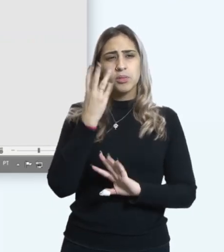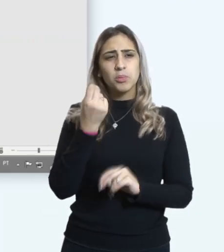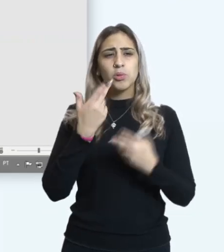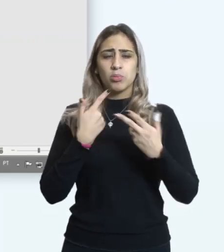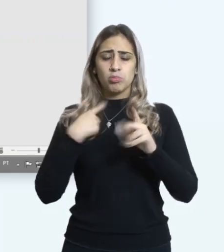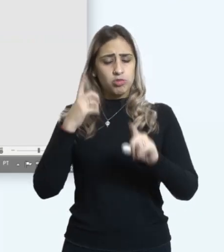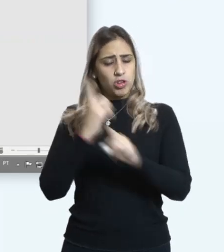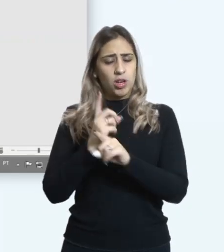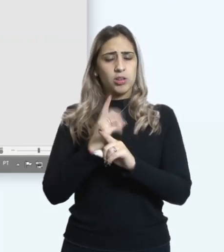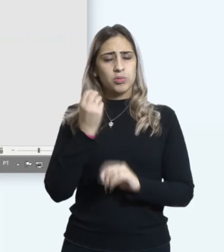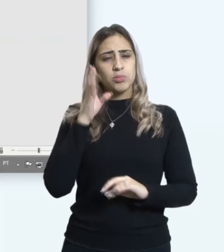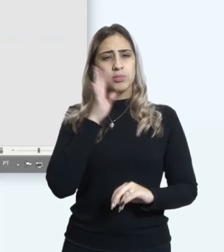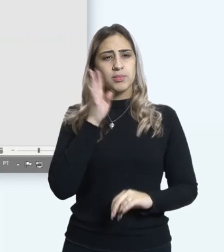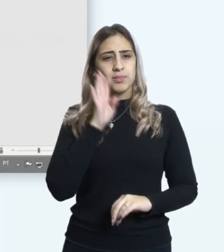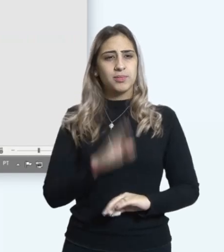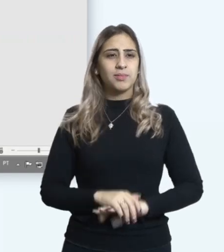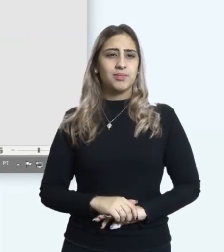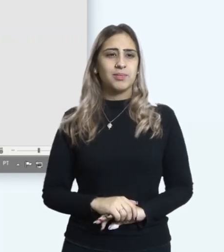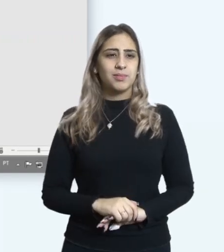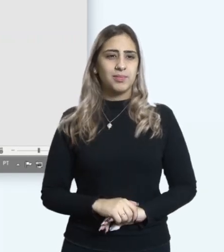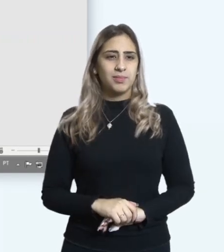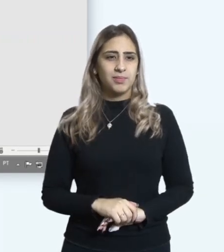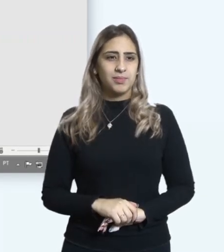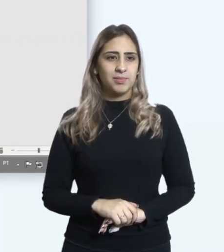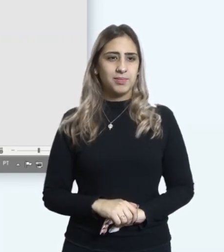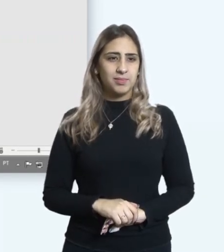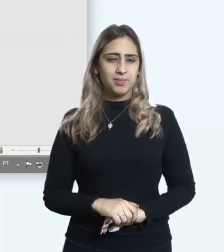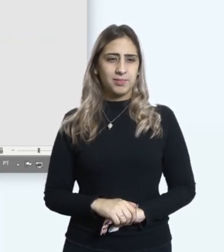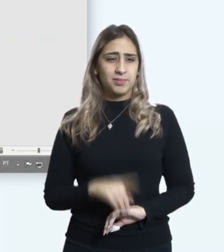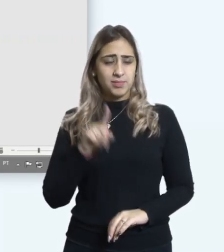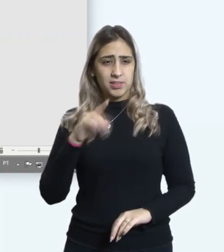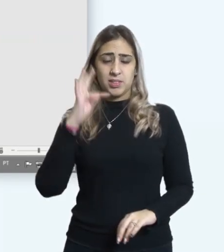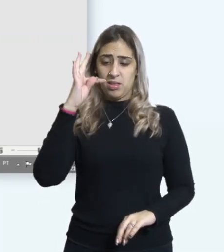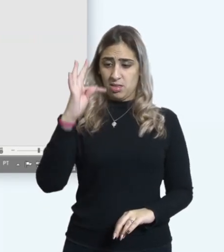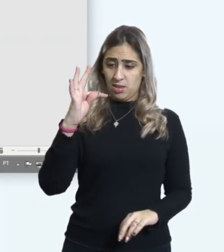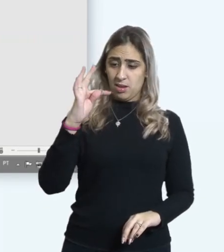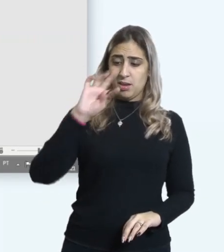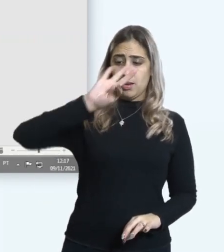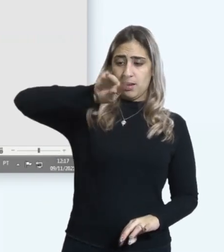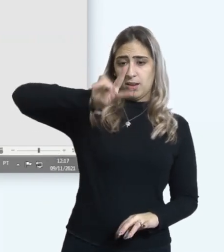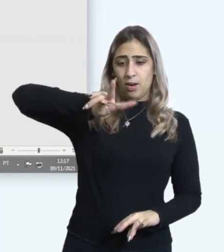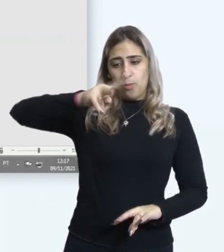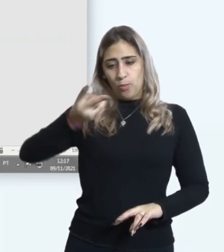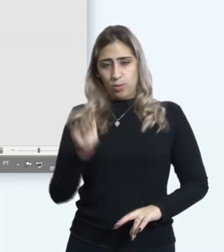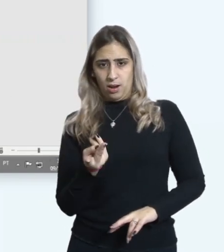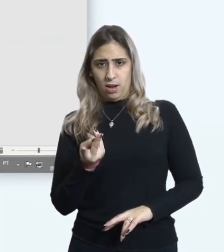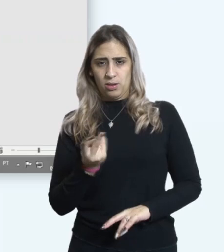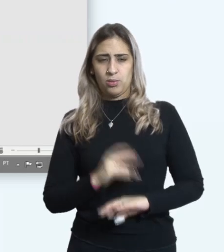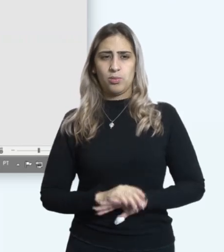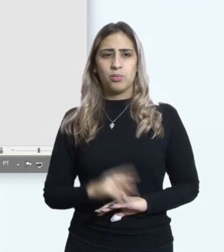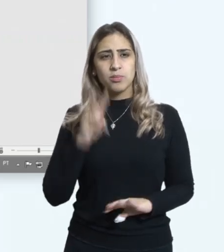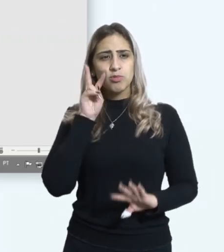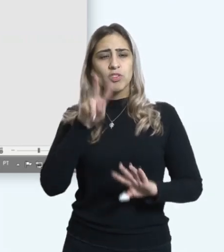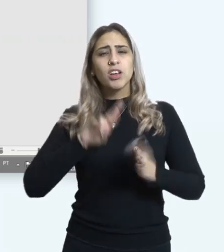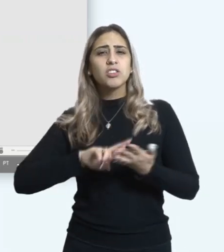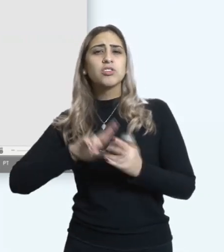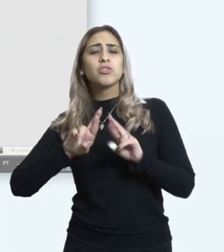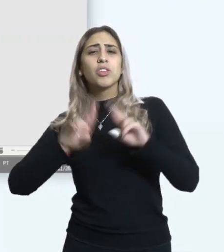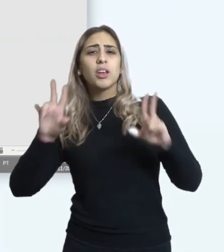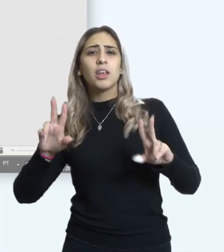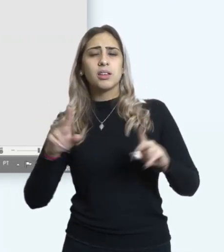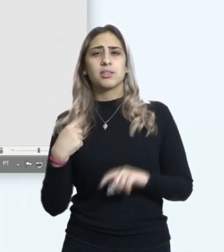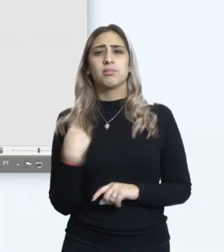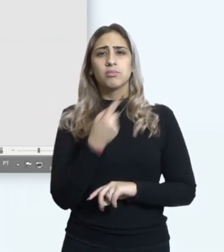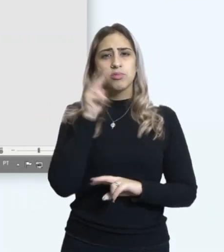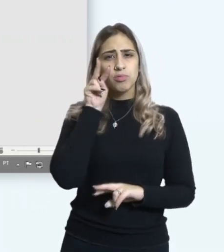mesmo? Aqui na barra de ferramentas, esse T ao contrário. Vou desclicar ele para vocês verem a diferença. Olha como a gente